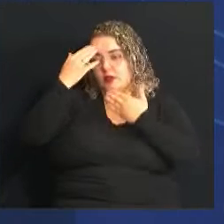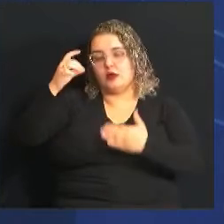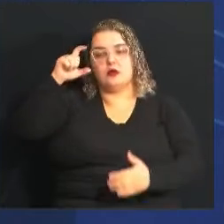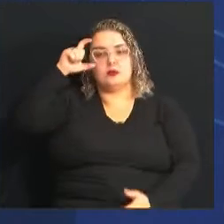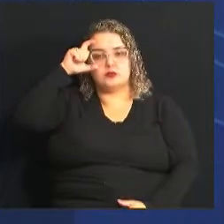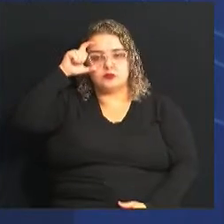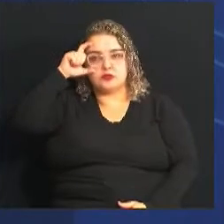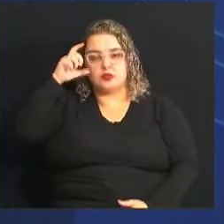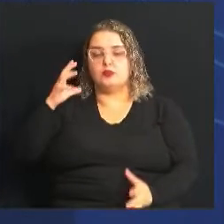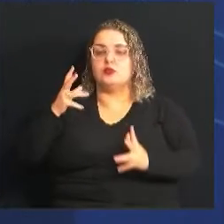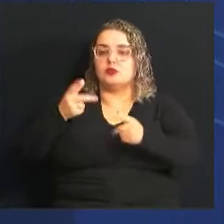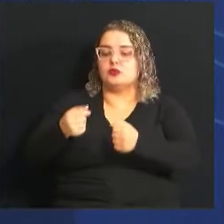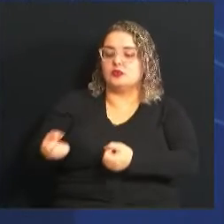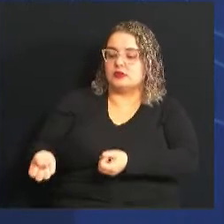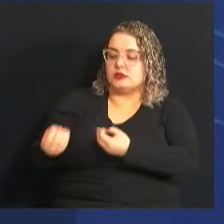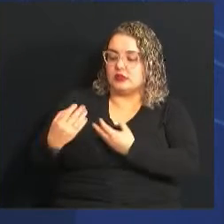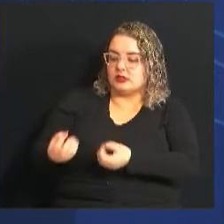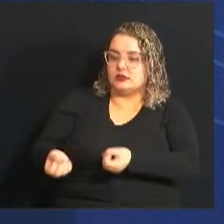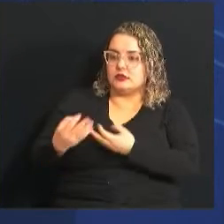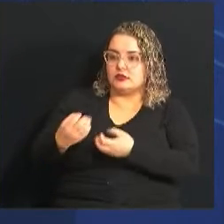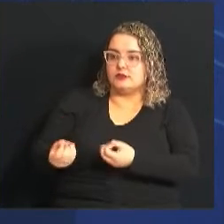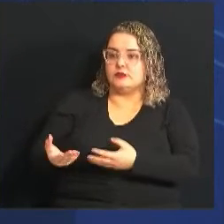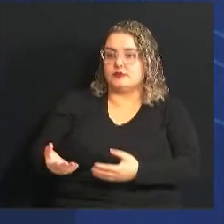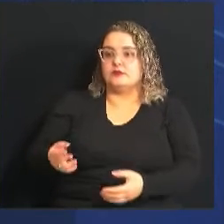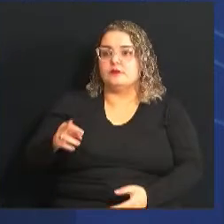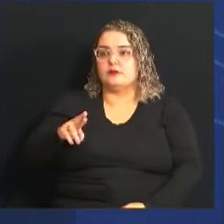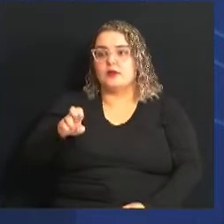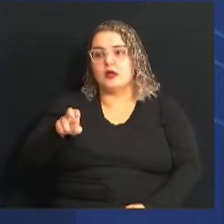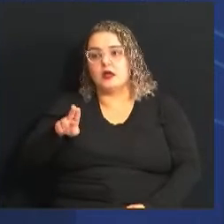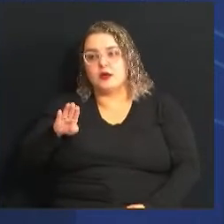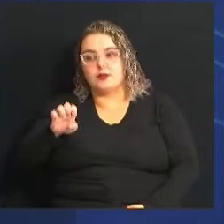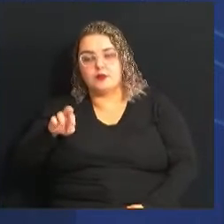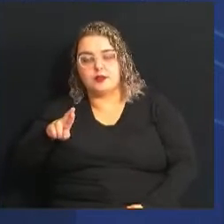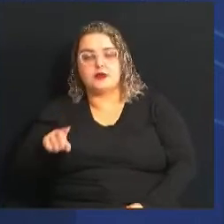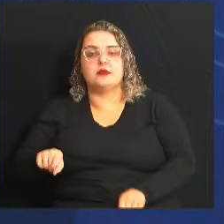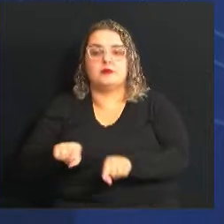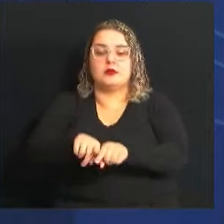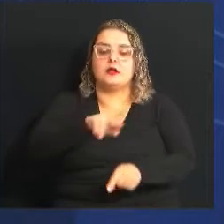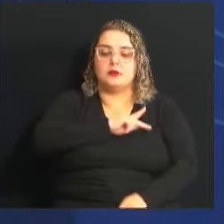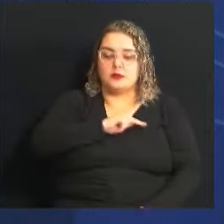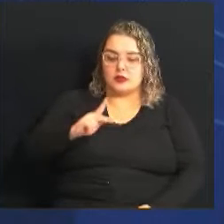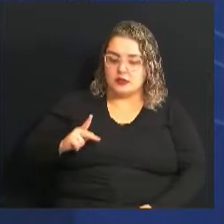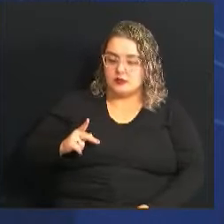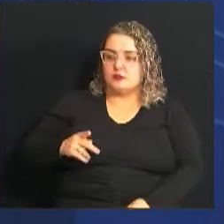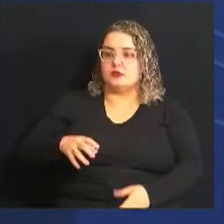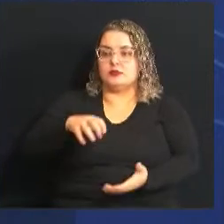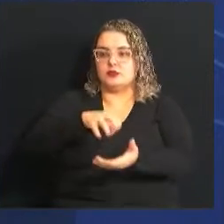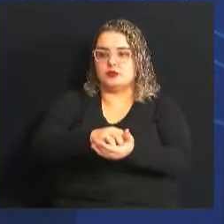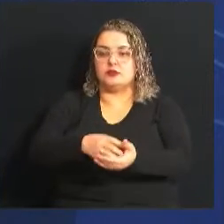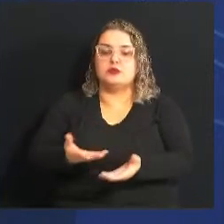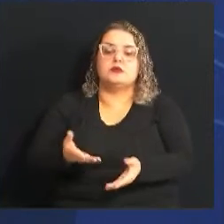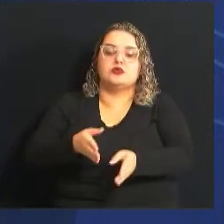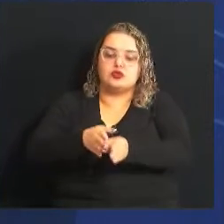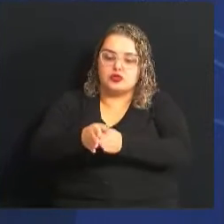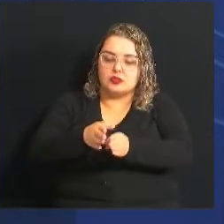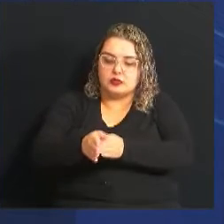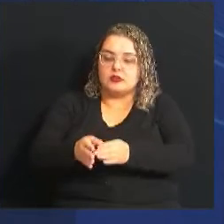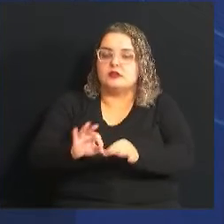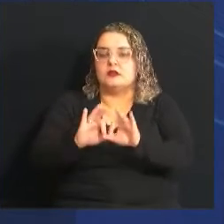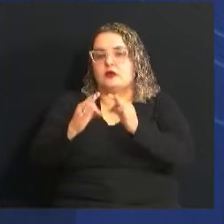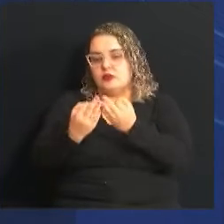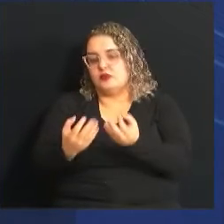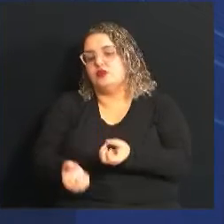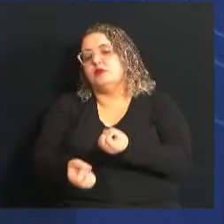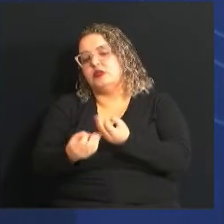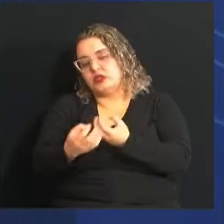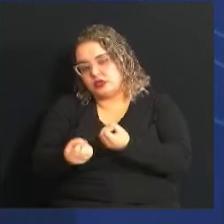Morim, por todas as informações e ao Helber também, que é presidente do Centro de Orientação Familiar, sobre essas informações,